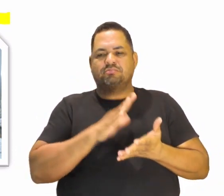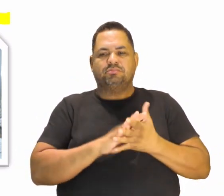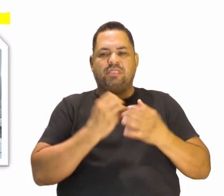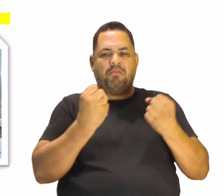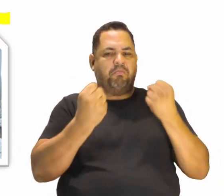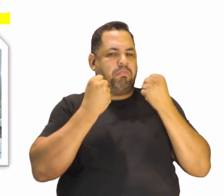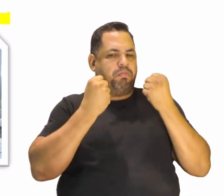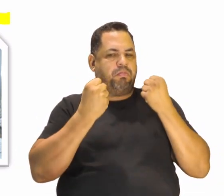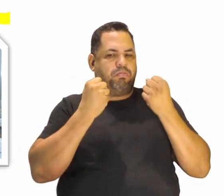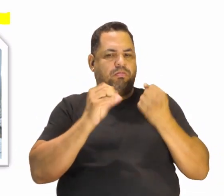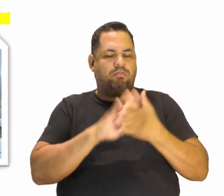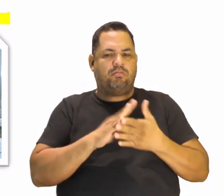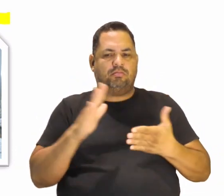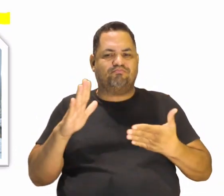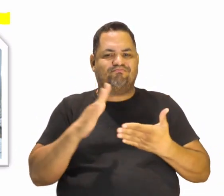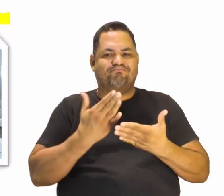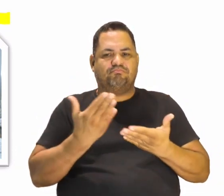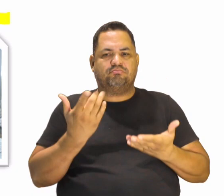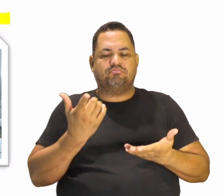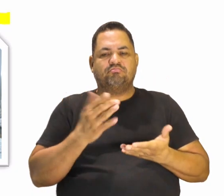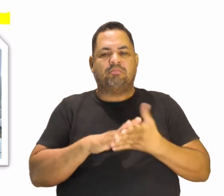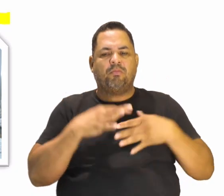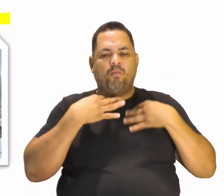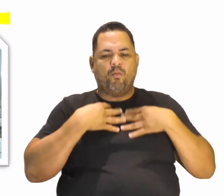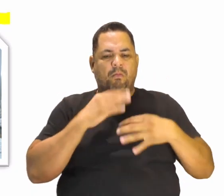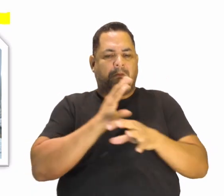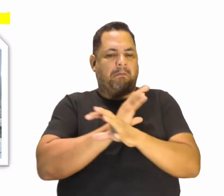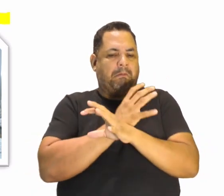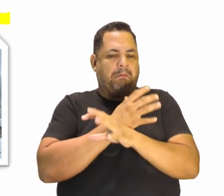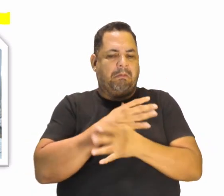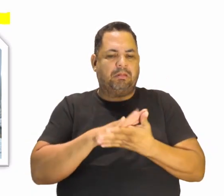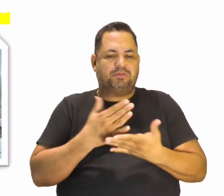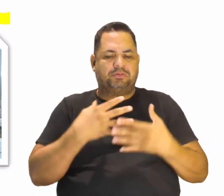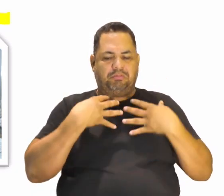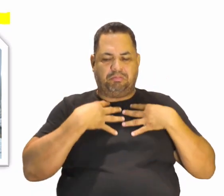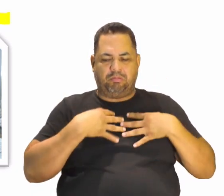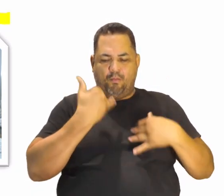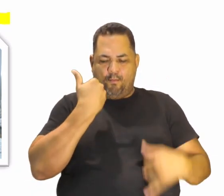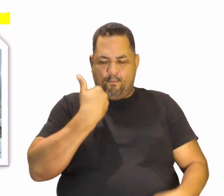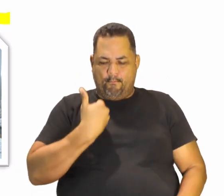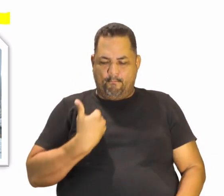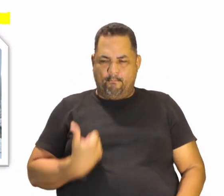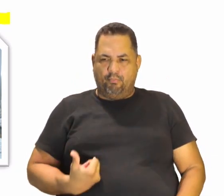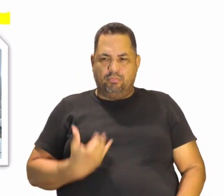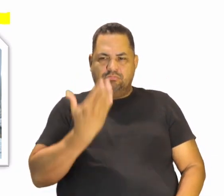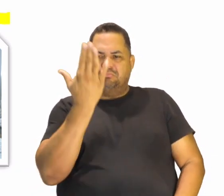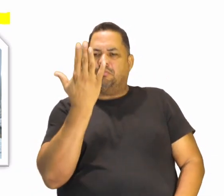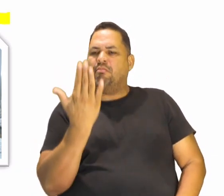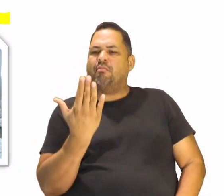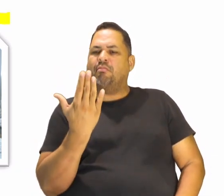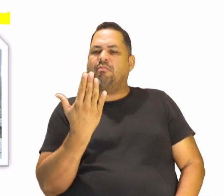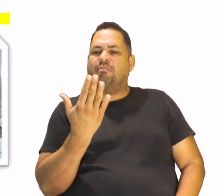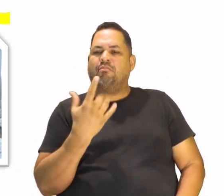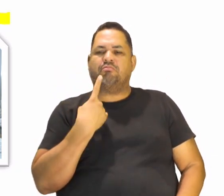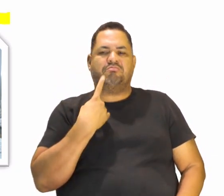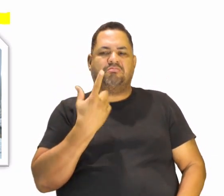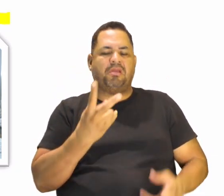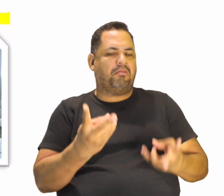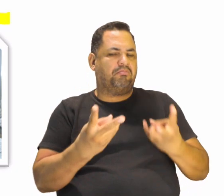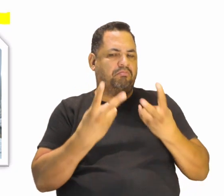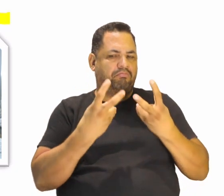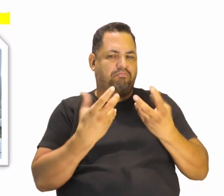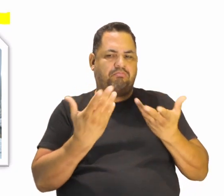muitas vezes esquelético, né? Então a pessoa se olha no espelho e não se percebe